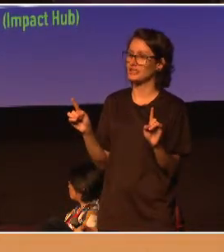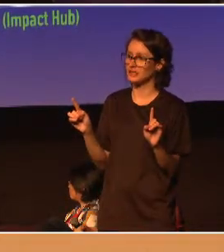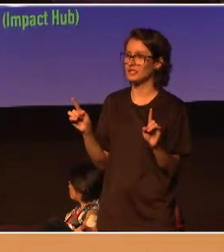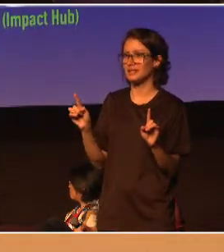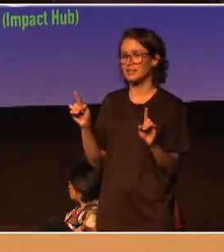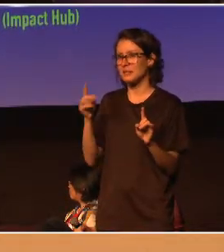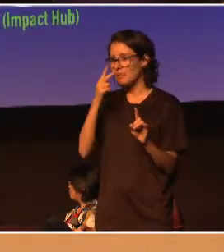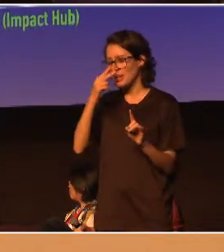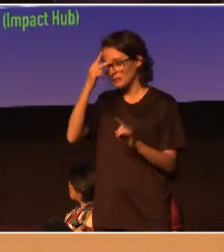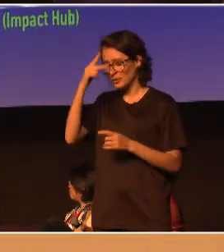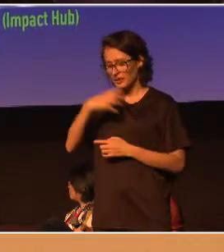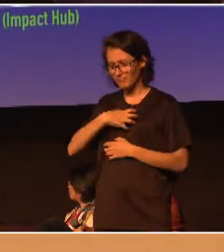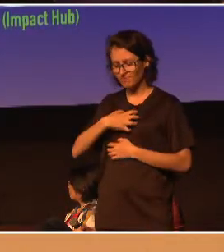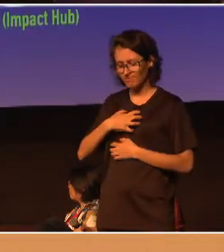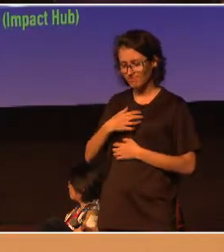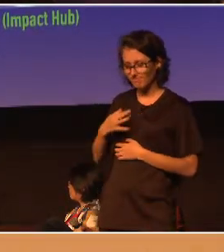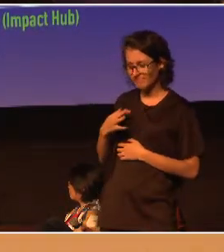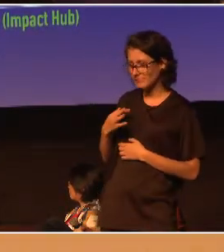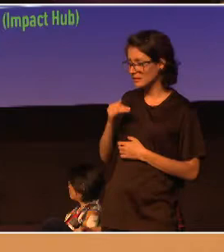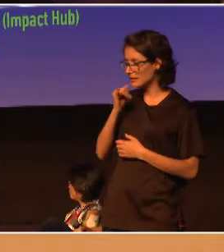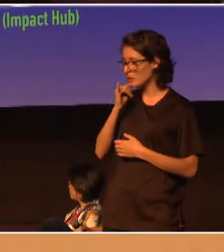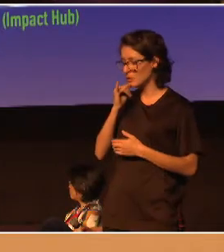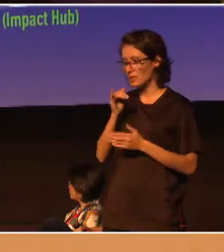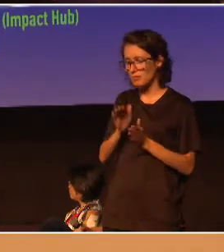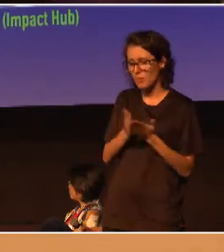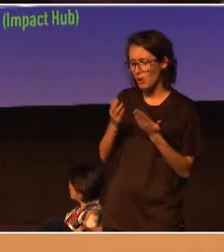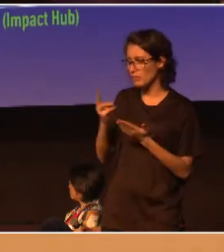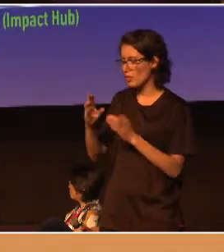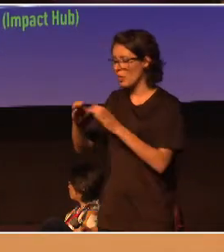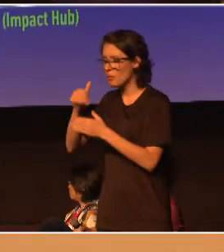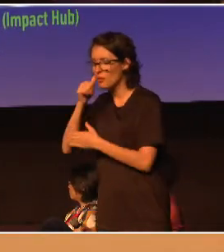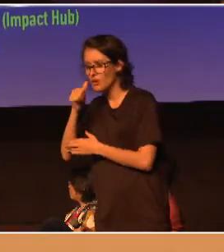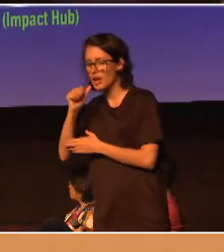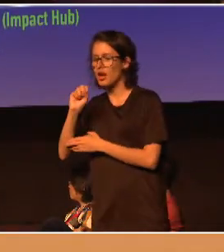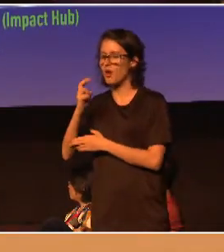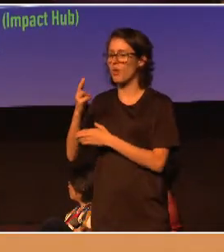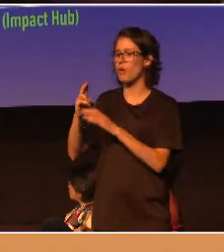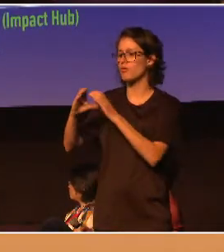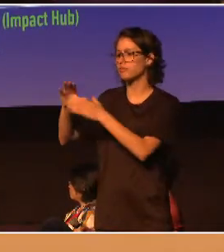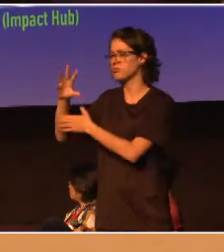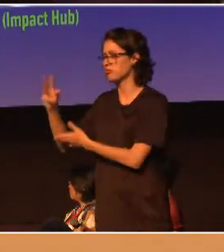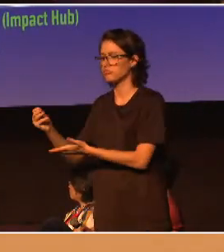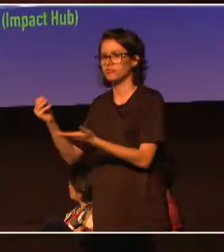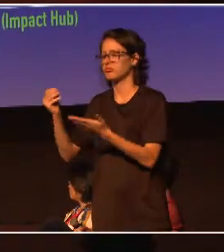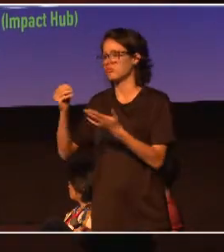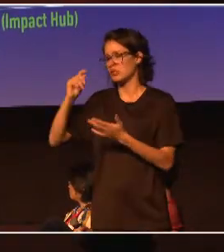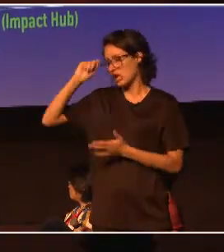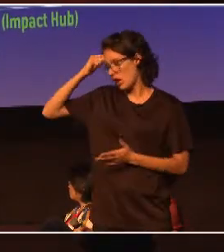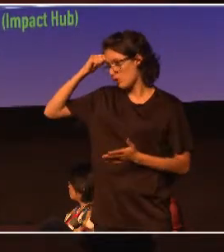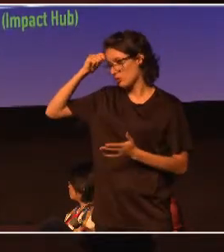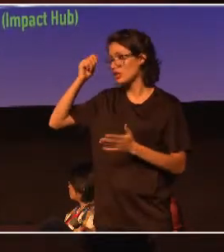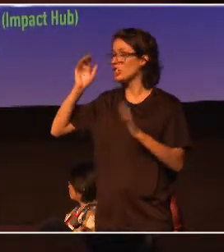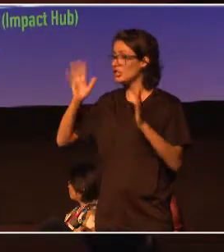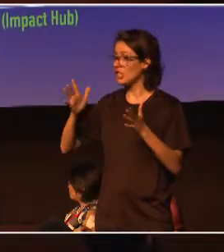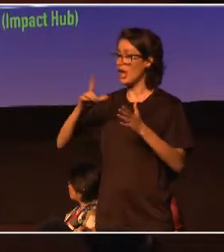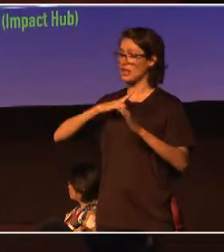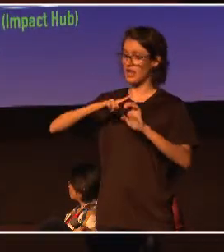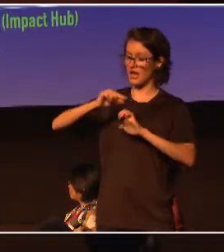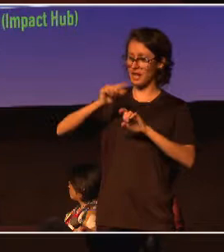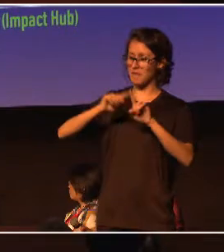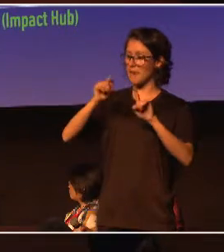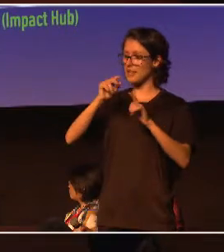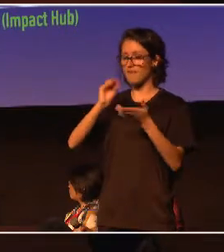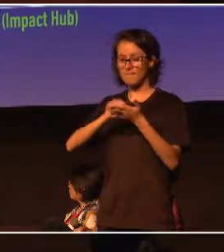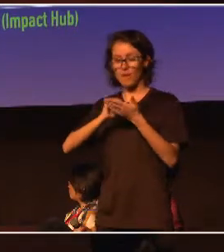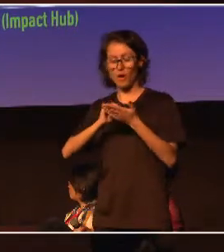muito grande das pessoas pobres, né, das mulheres, dos afrodescendentes, que já fazem empreendedorismo, mas não são reconhecidos